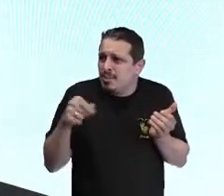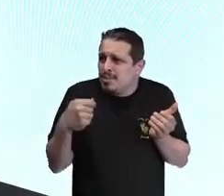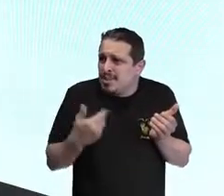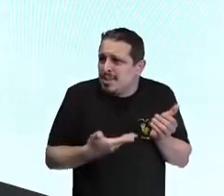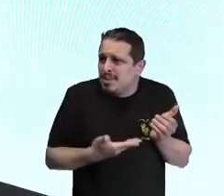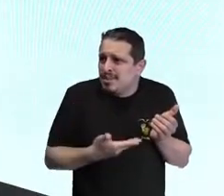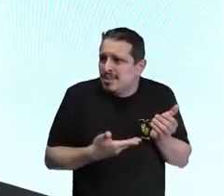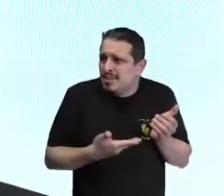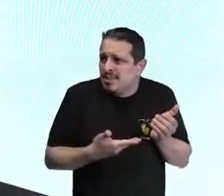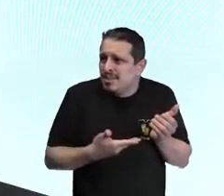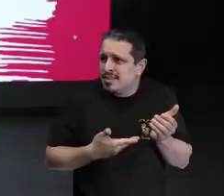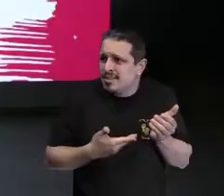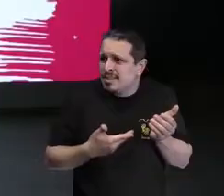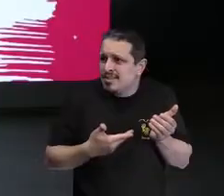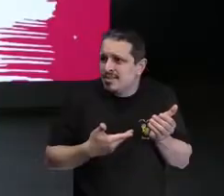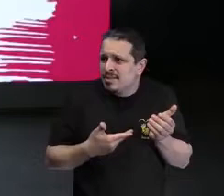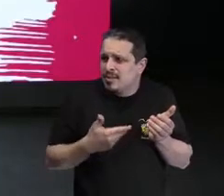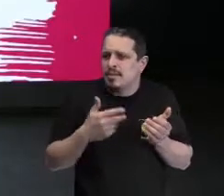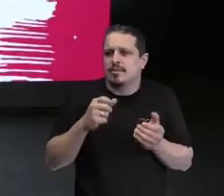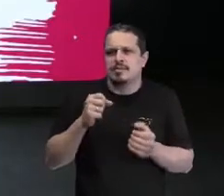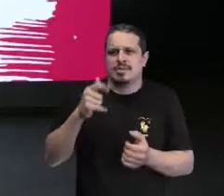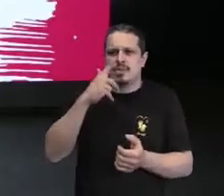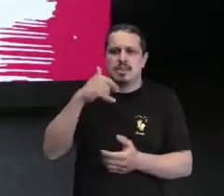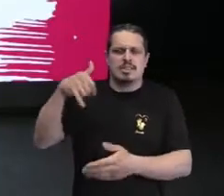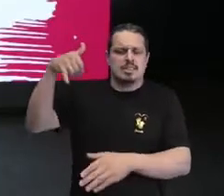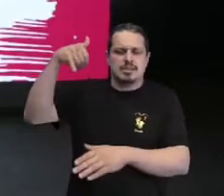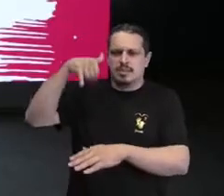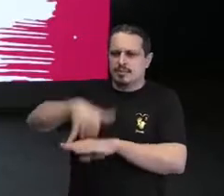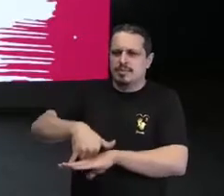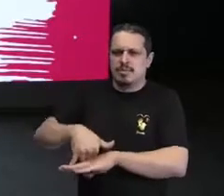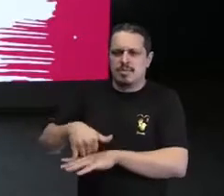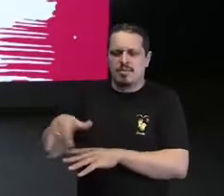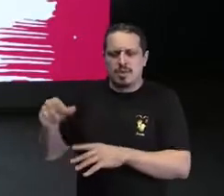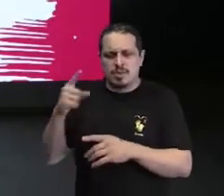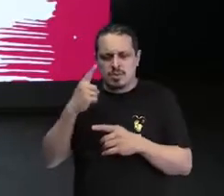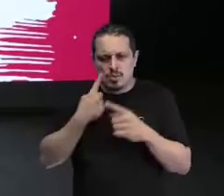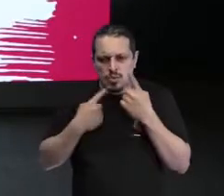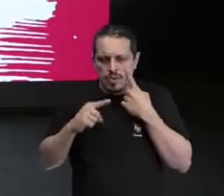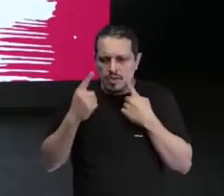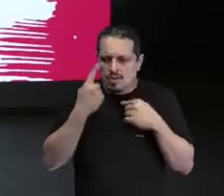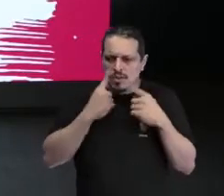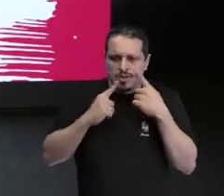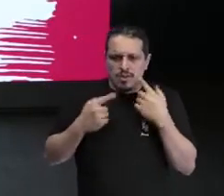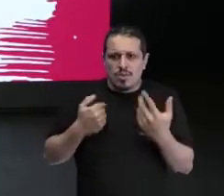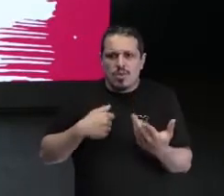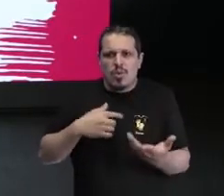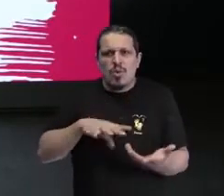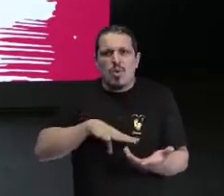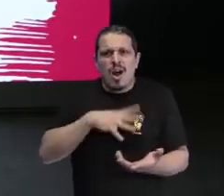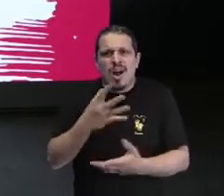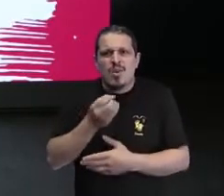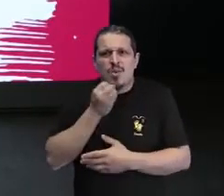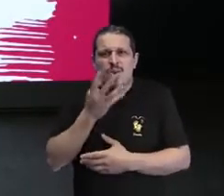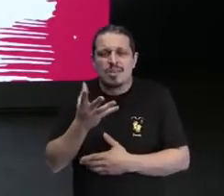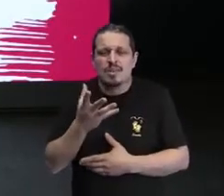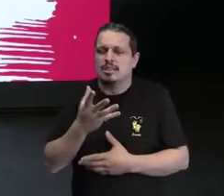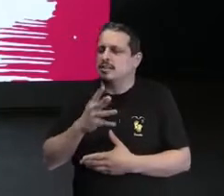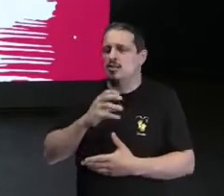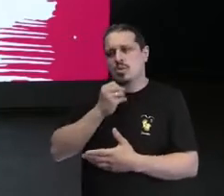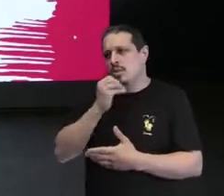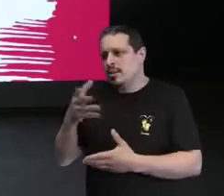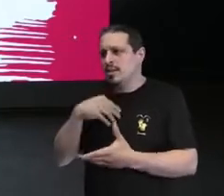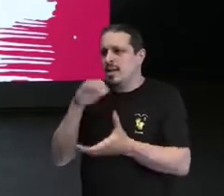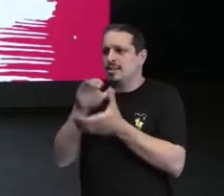E eu já desliguei o telefone e já fui chorar escondida. Eu não tinha nem coragem de contar para o meu marido o que tinha acontecido. O meu bebê de 2 anos tinha